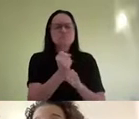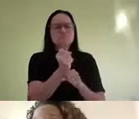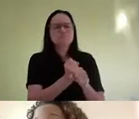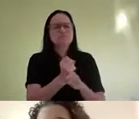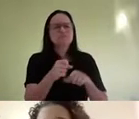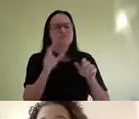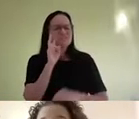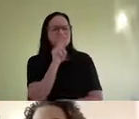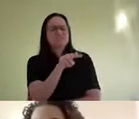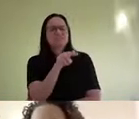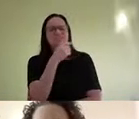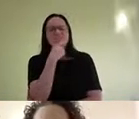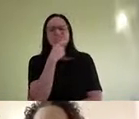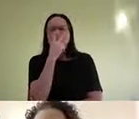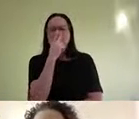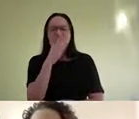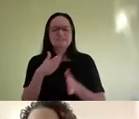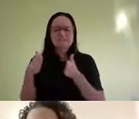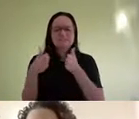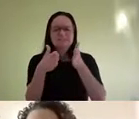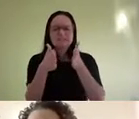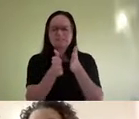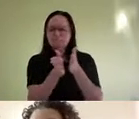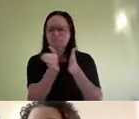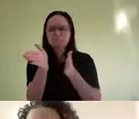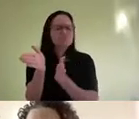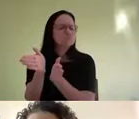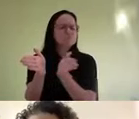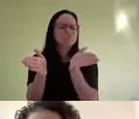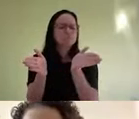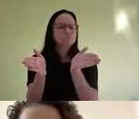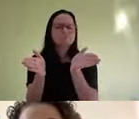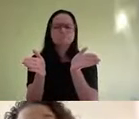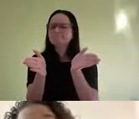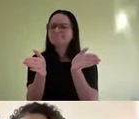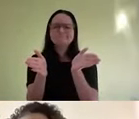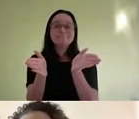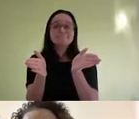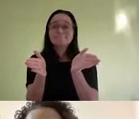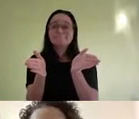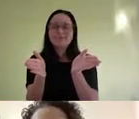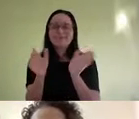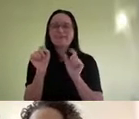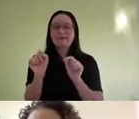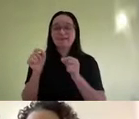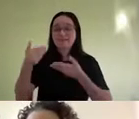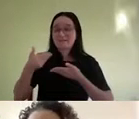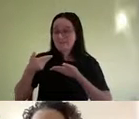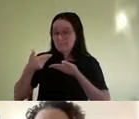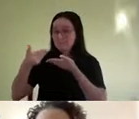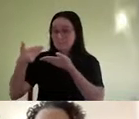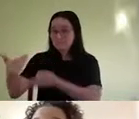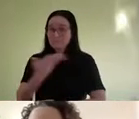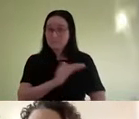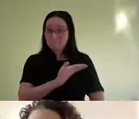você olha uma estrada e você vê uma bifucação, aí eu penso, aí eu fui convidada com a ideia de alguns amigos